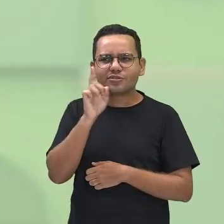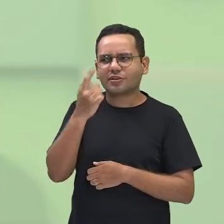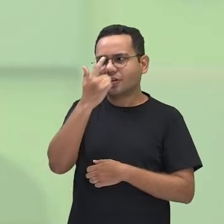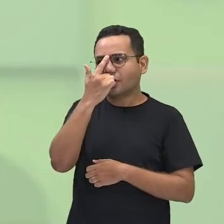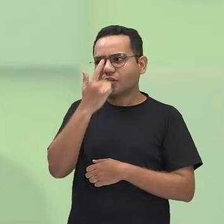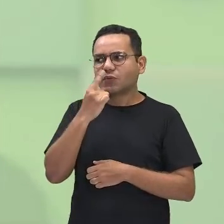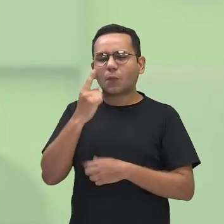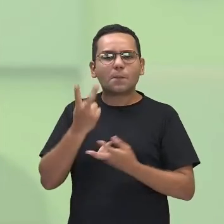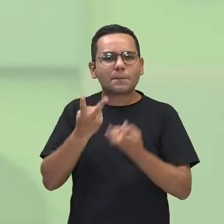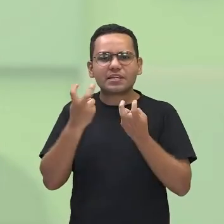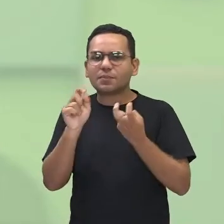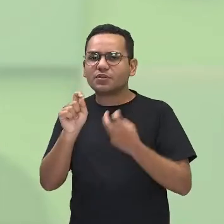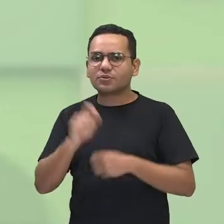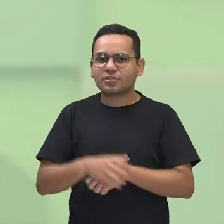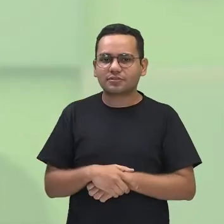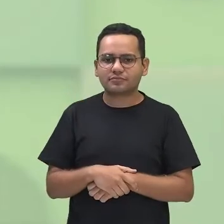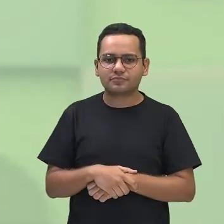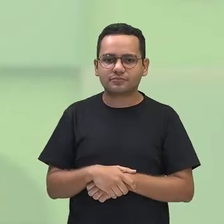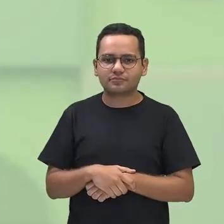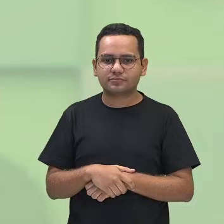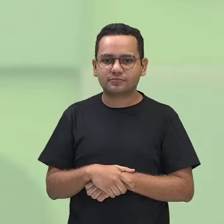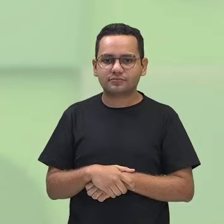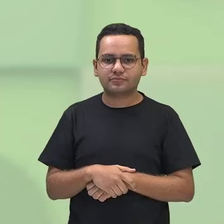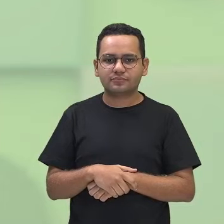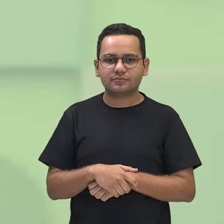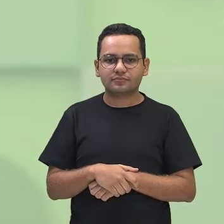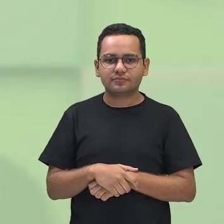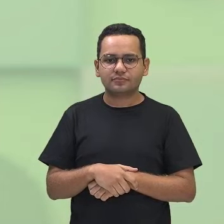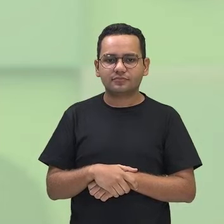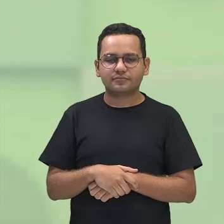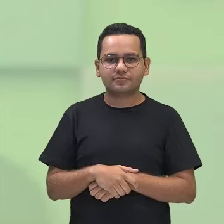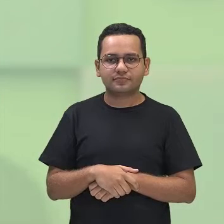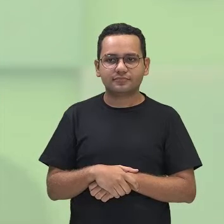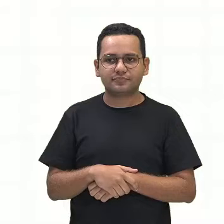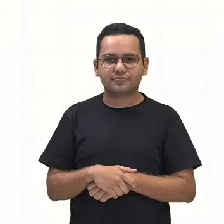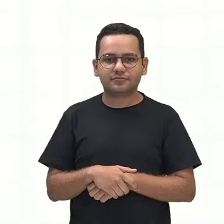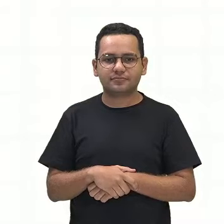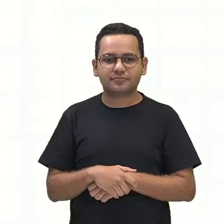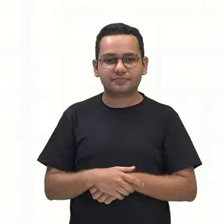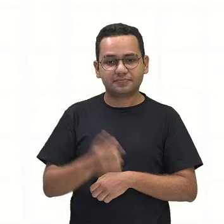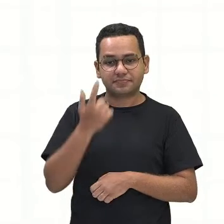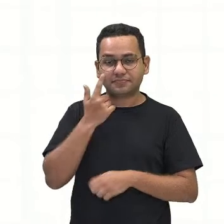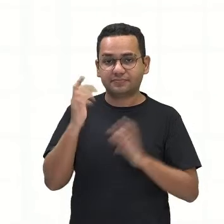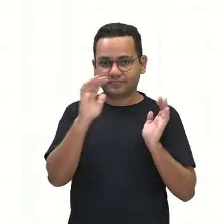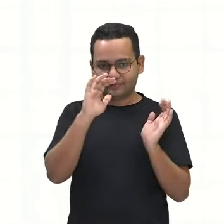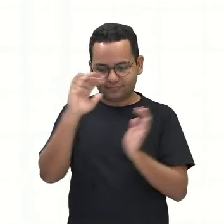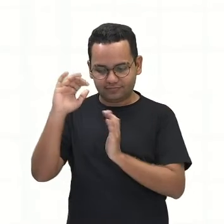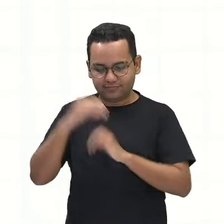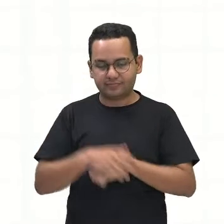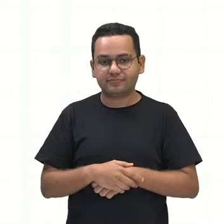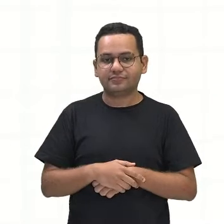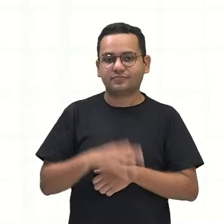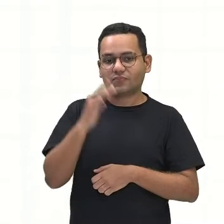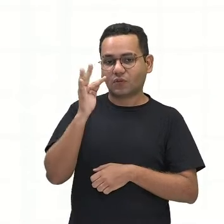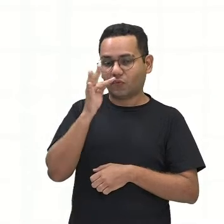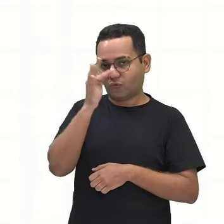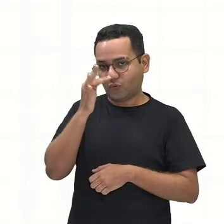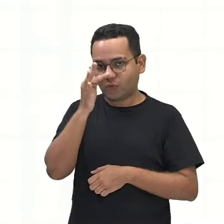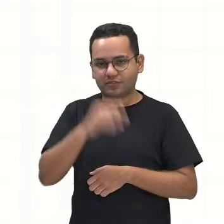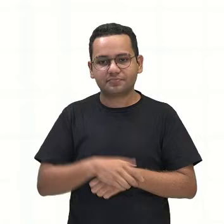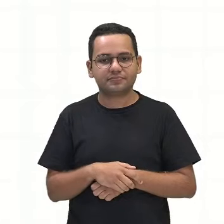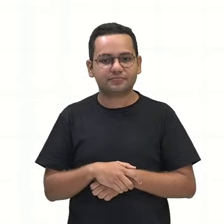você estar com a família. Então vejam aí sobre as flores, olha só a roseira, né, que está